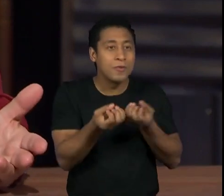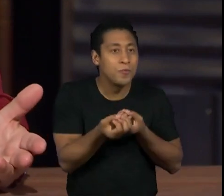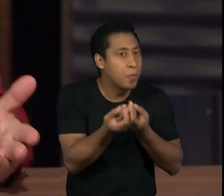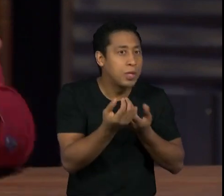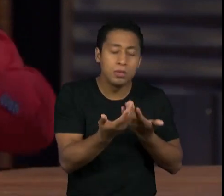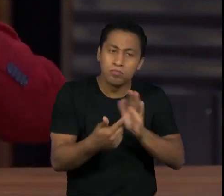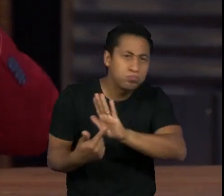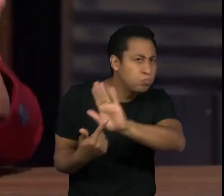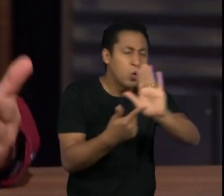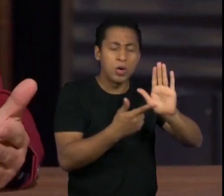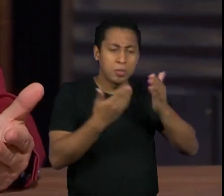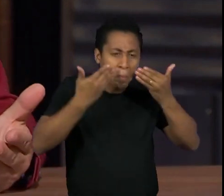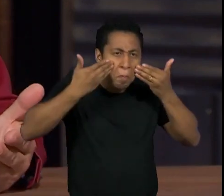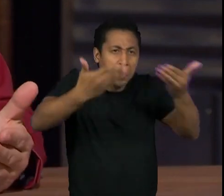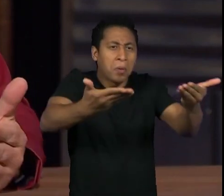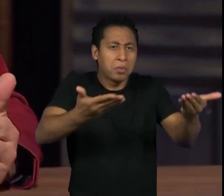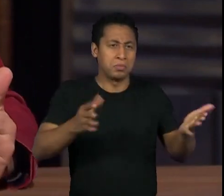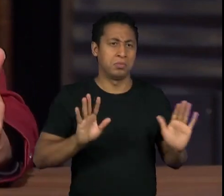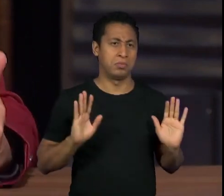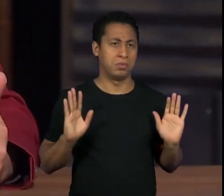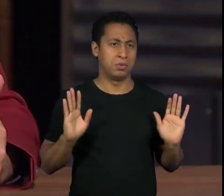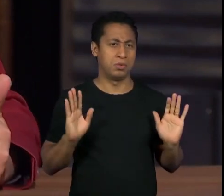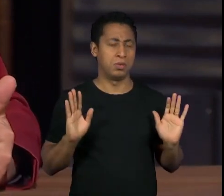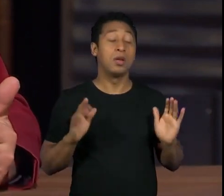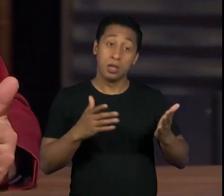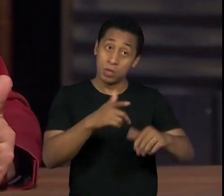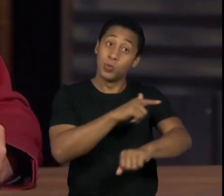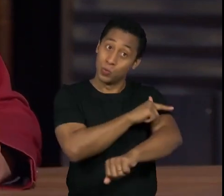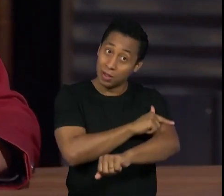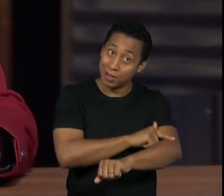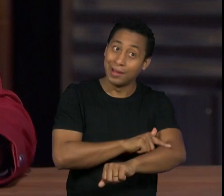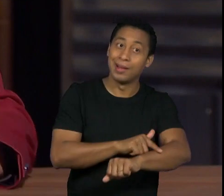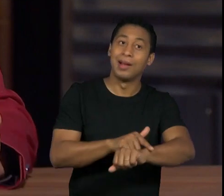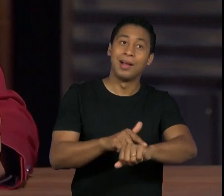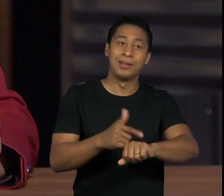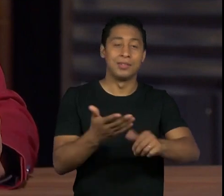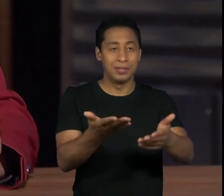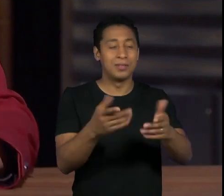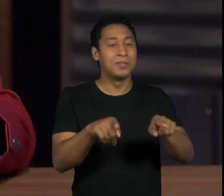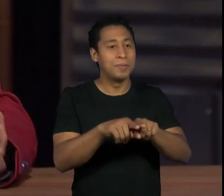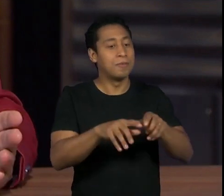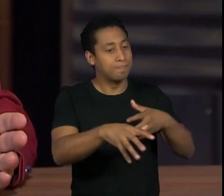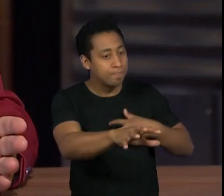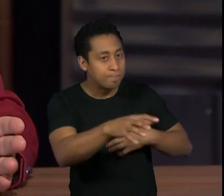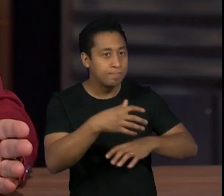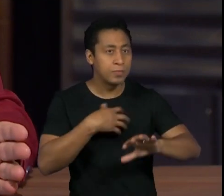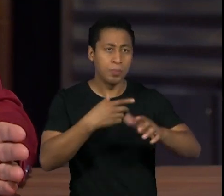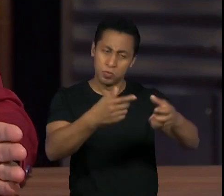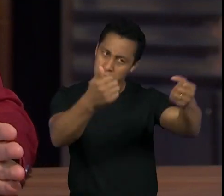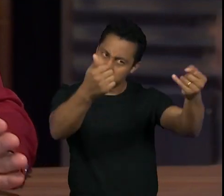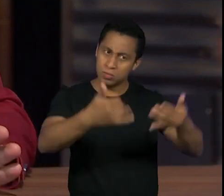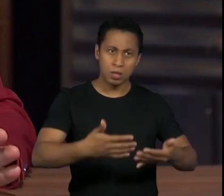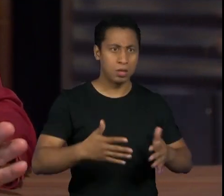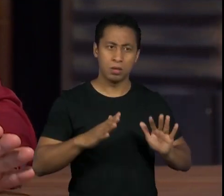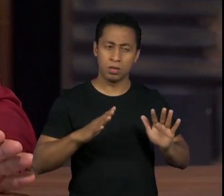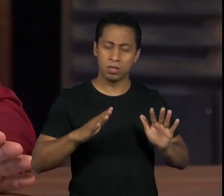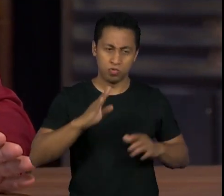transparente, né, mulher? Você é direta, educada, afetiva, mas você é